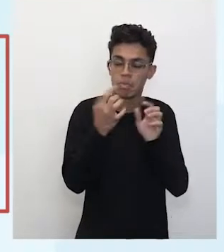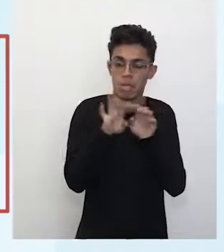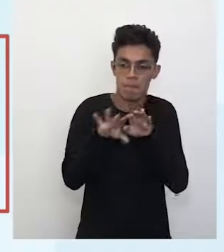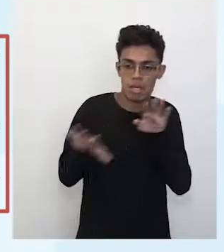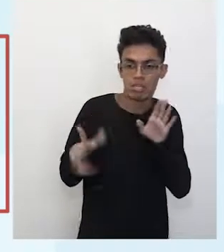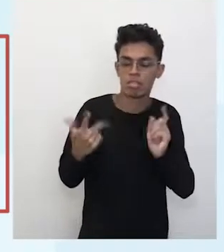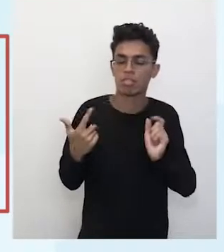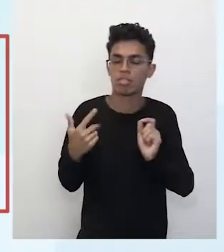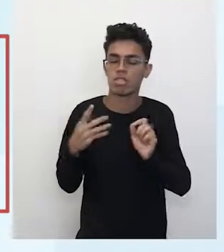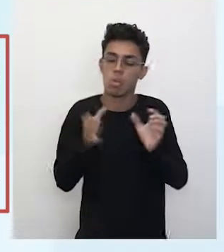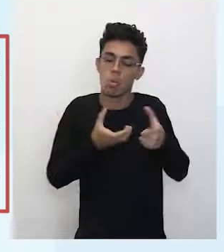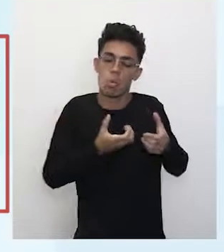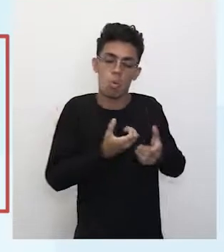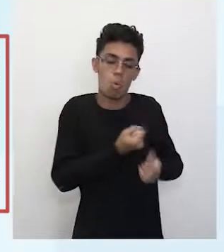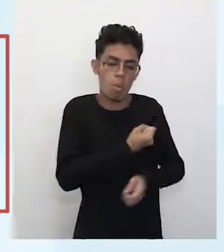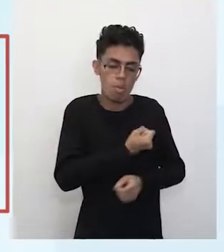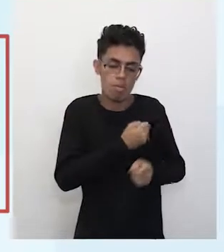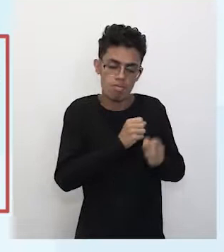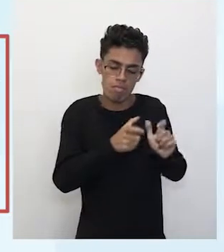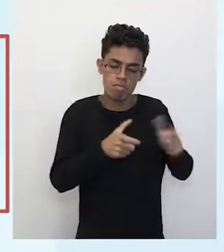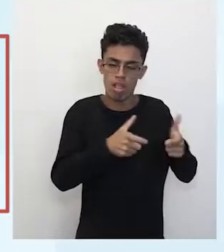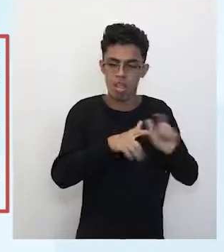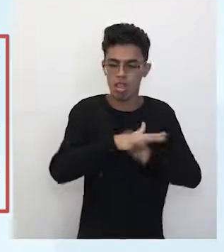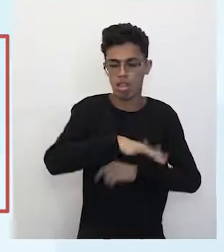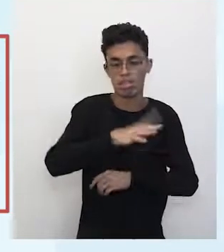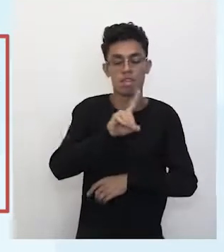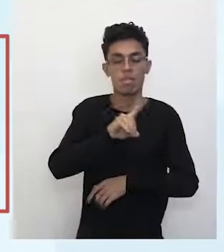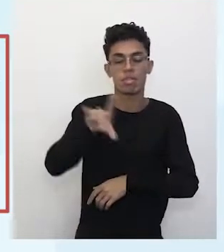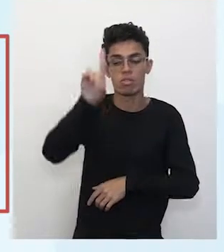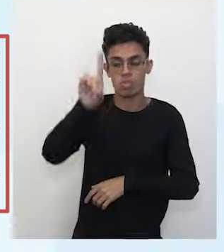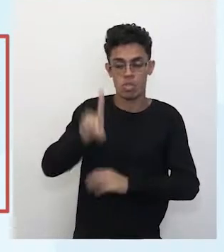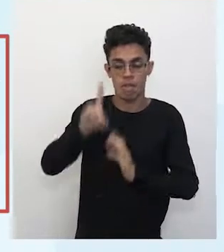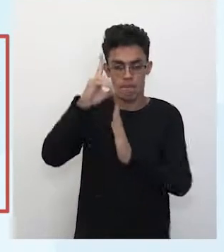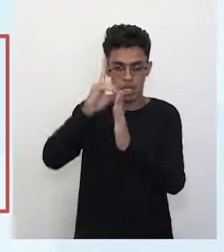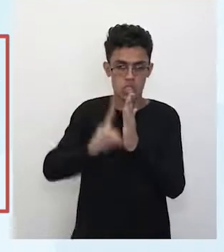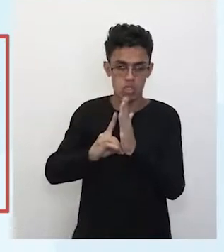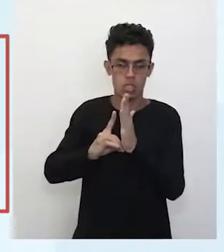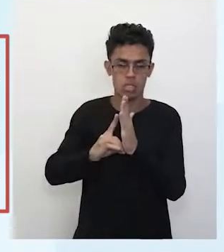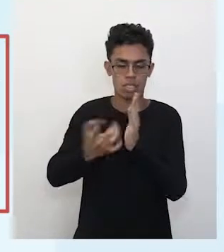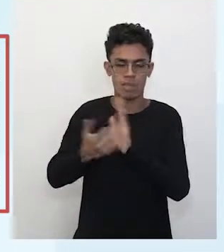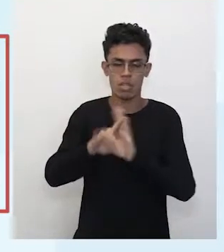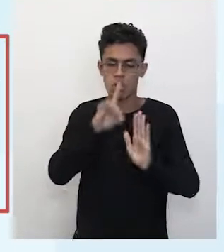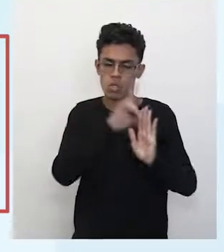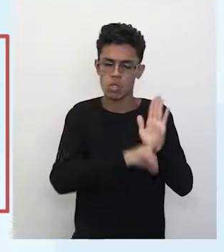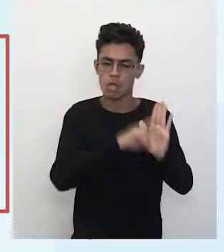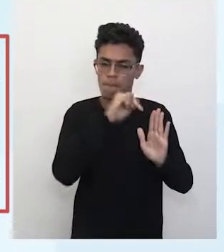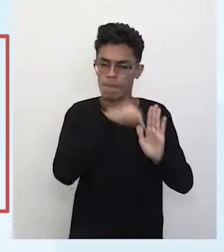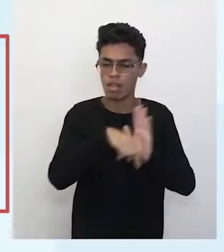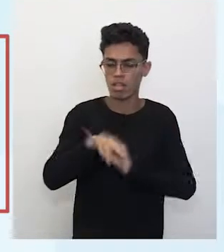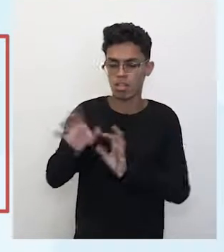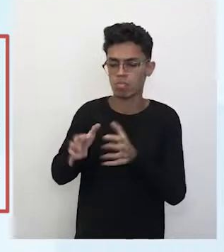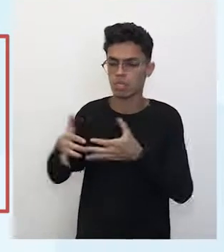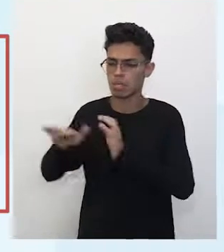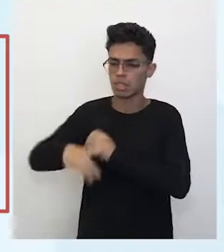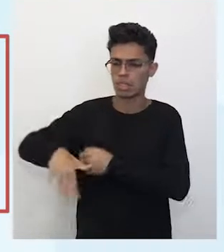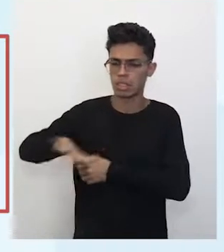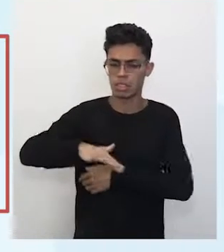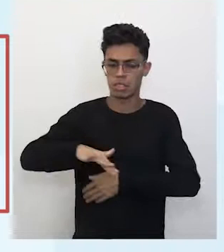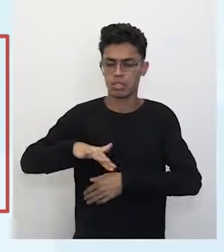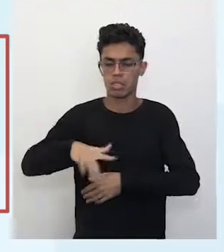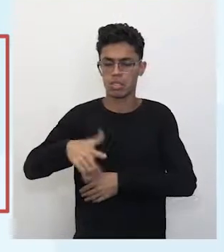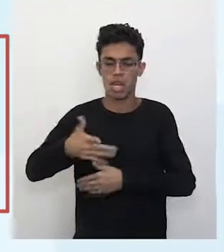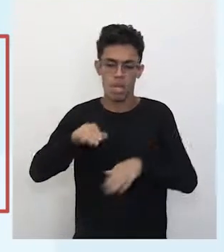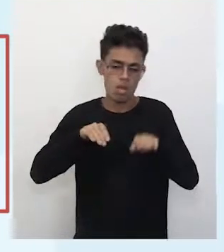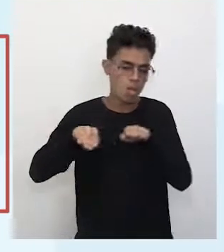falando em minorias sociais, os direitos das minorias não estão garantidos, né, como são garantidos